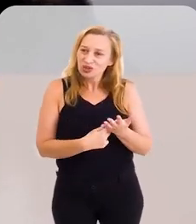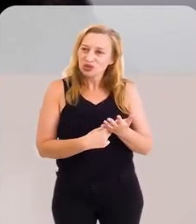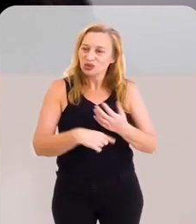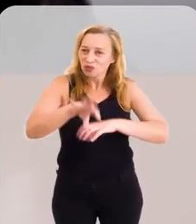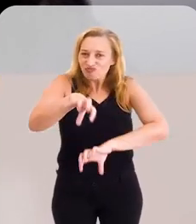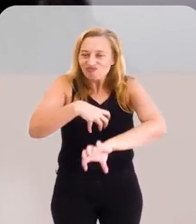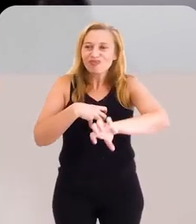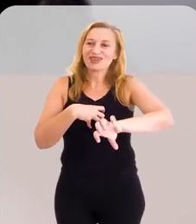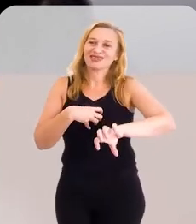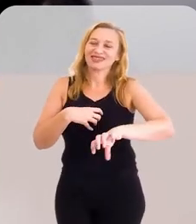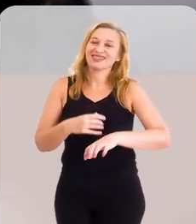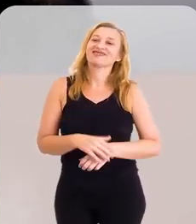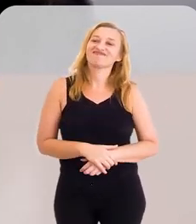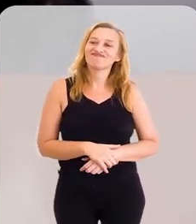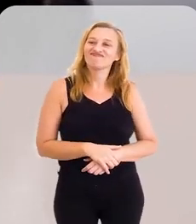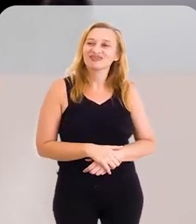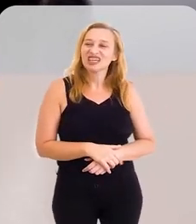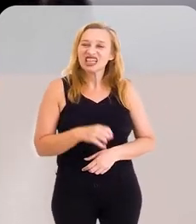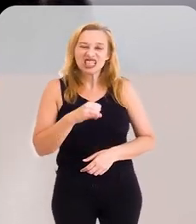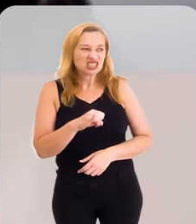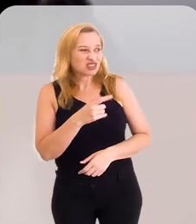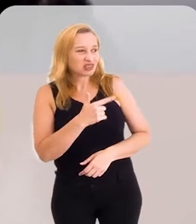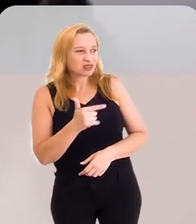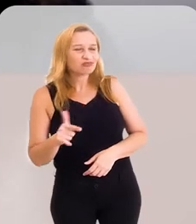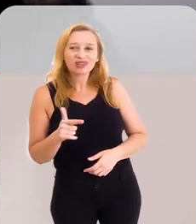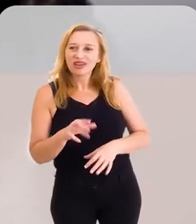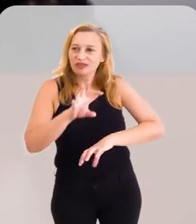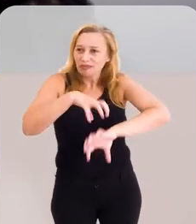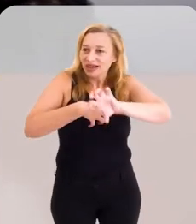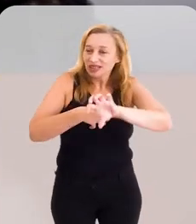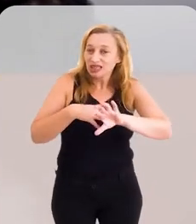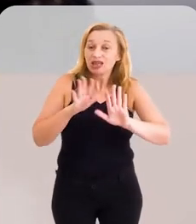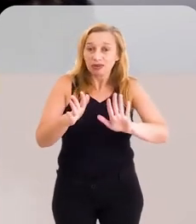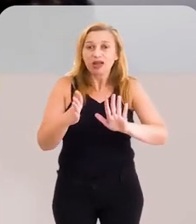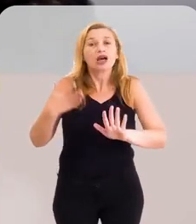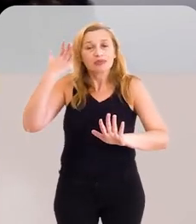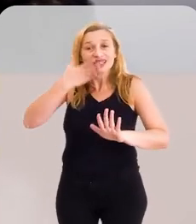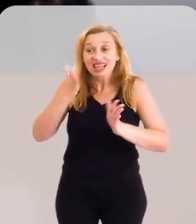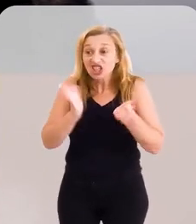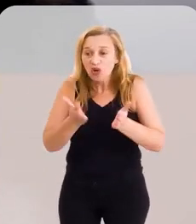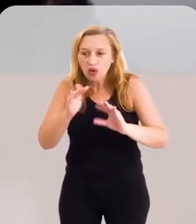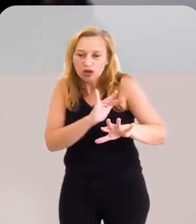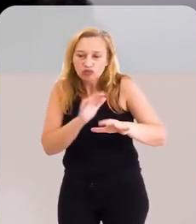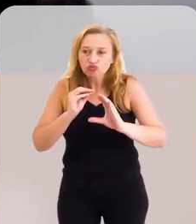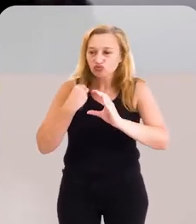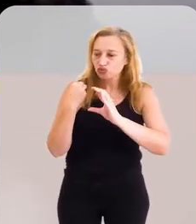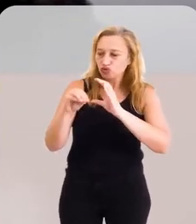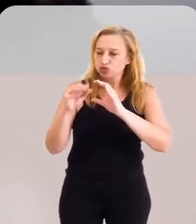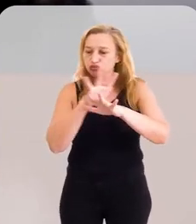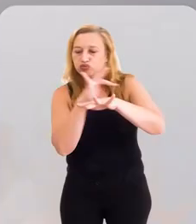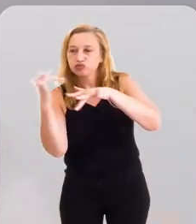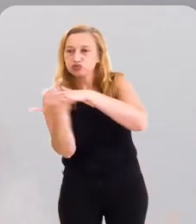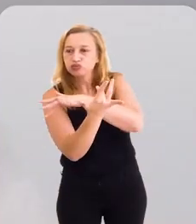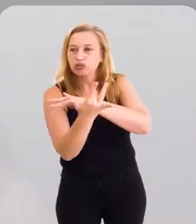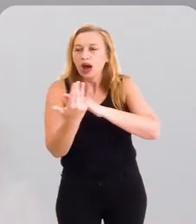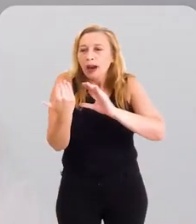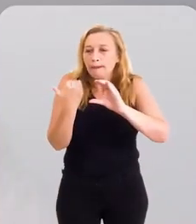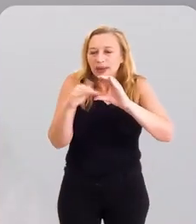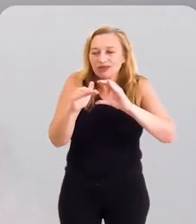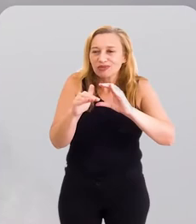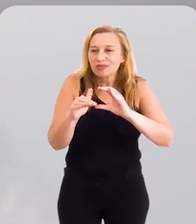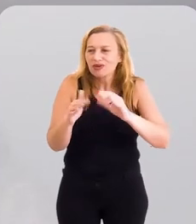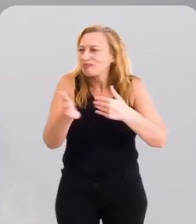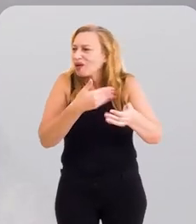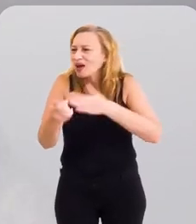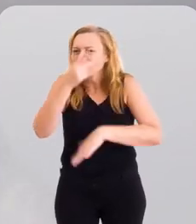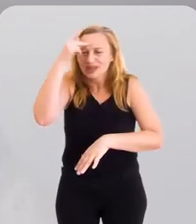Uma atitude de generosidade por dia. Se você não fez, levanta agora, coloca uma mensagem de esperança na rede social,